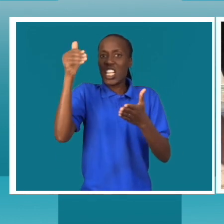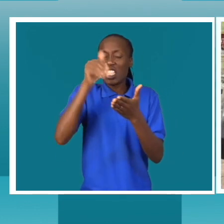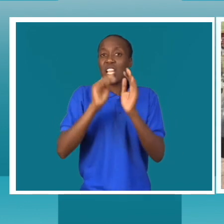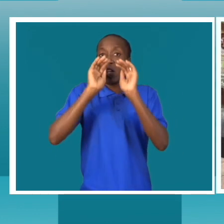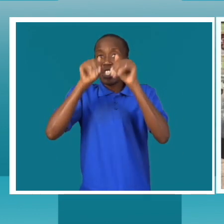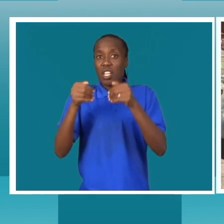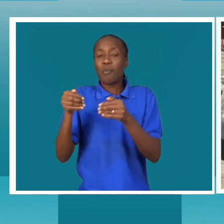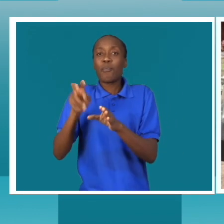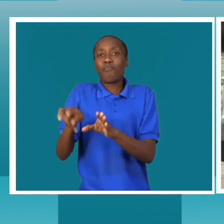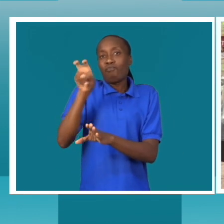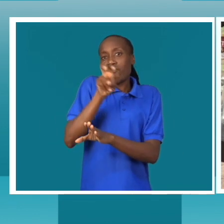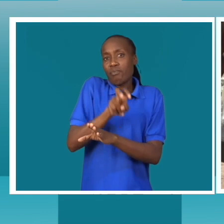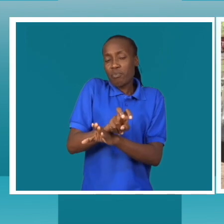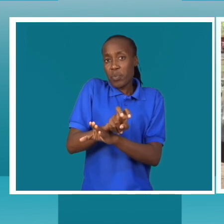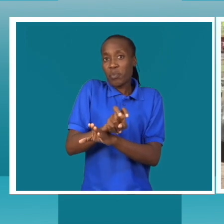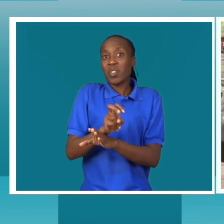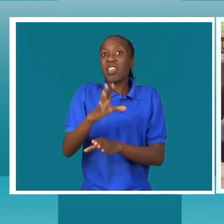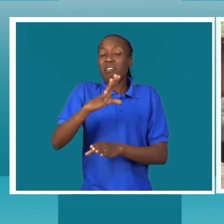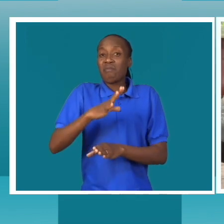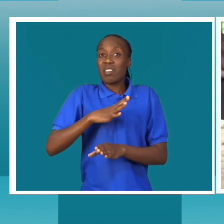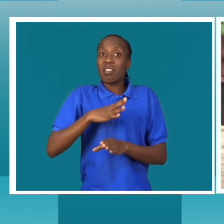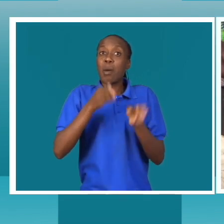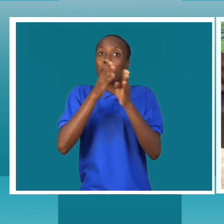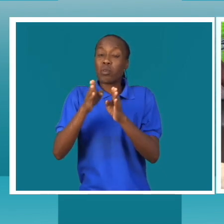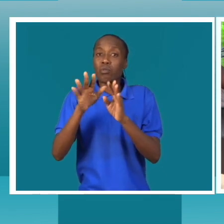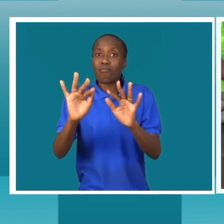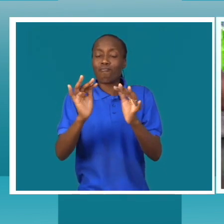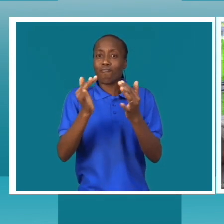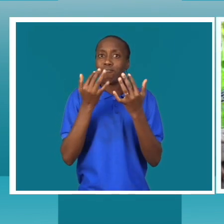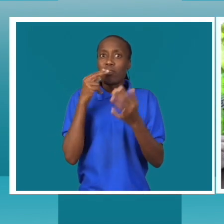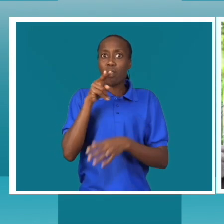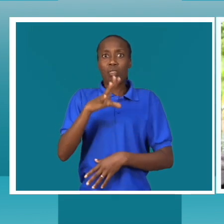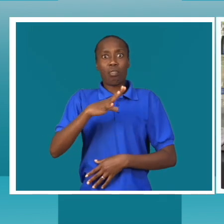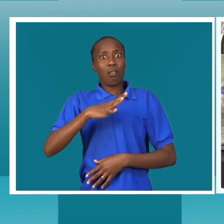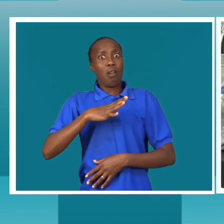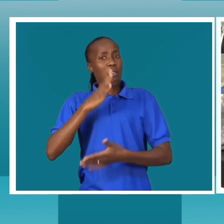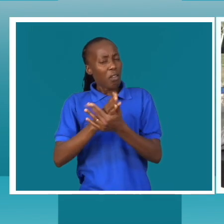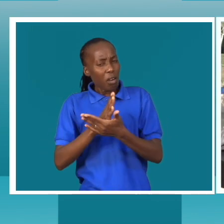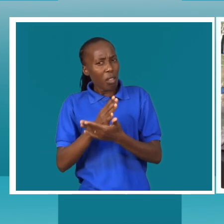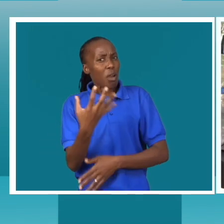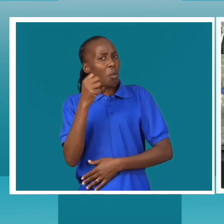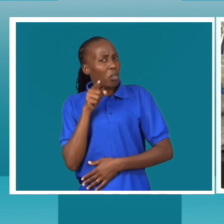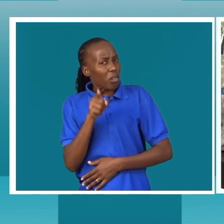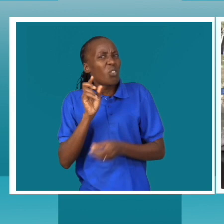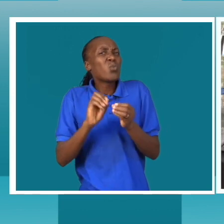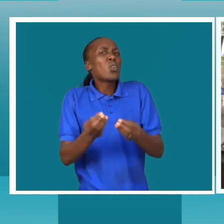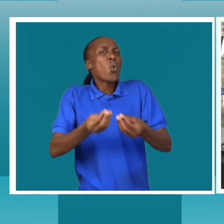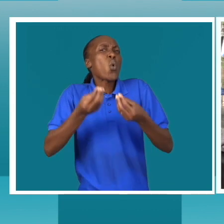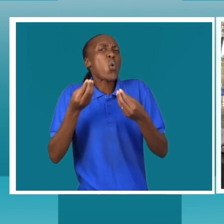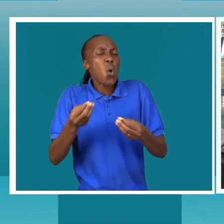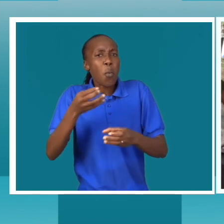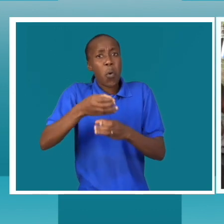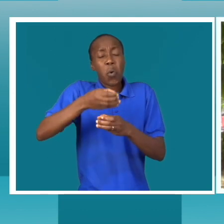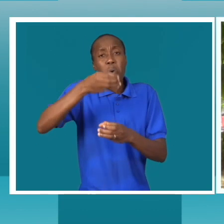os copos gostaram deles e questionaram: como uma garrafa foi transformada num